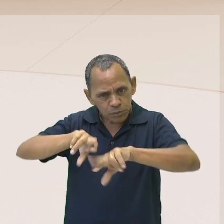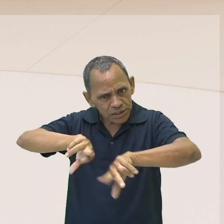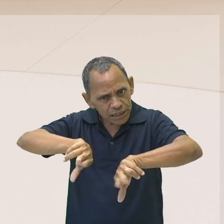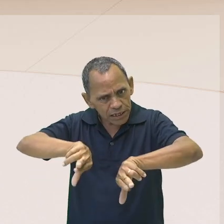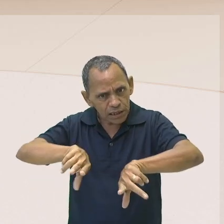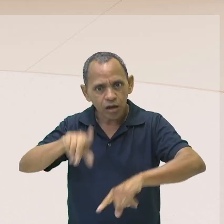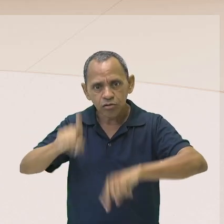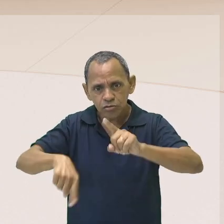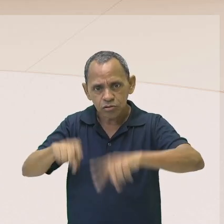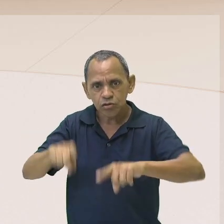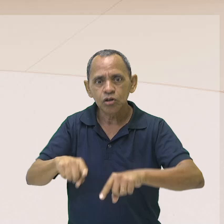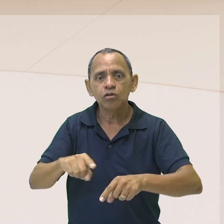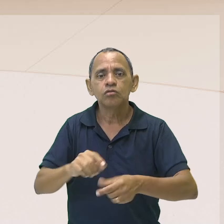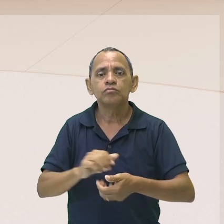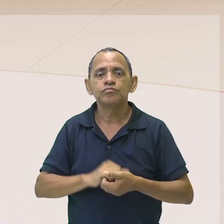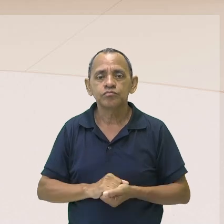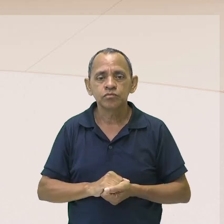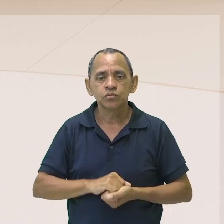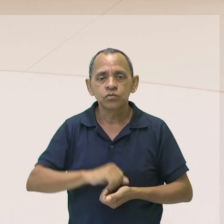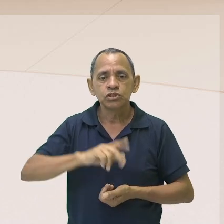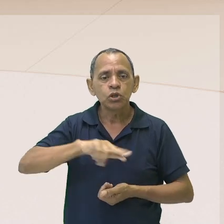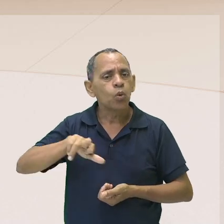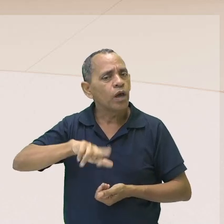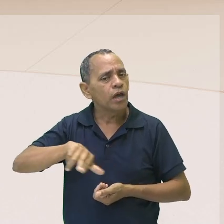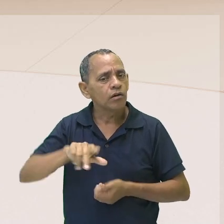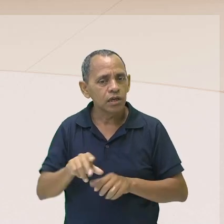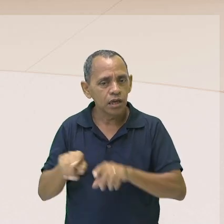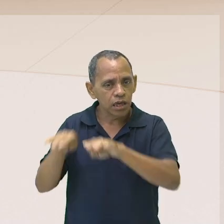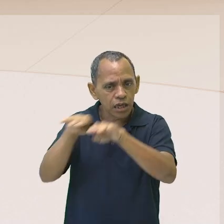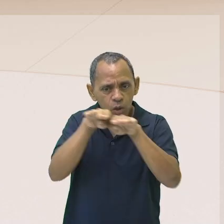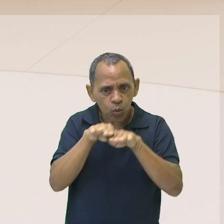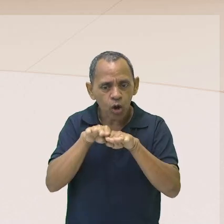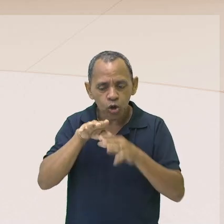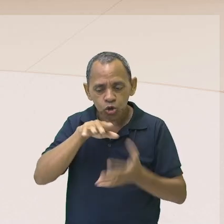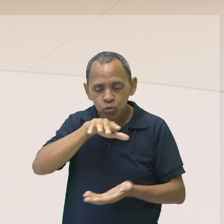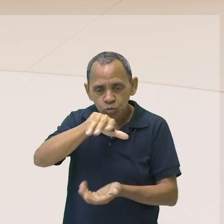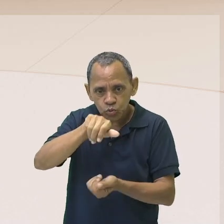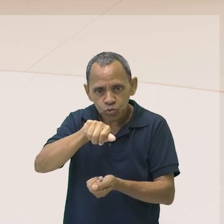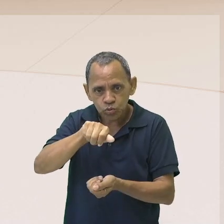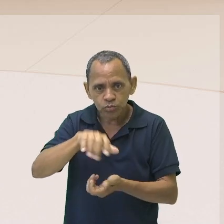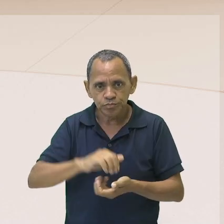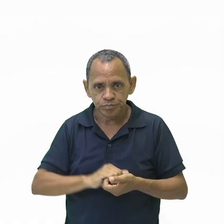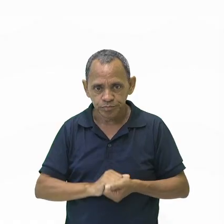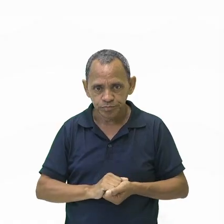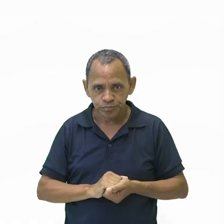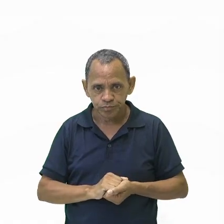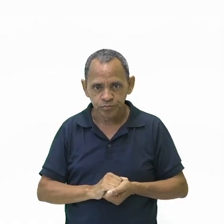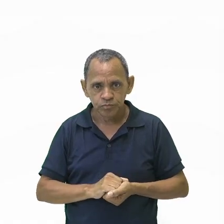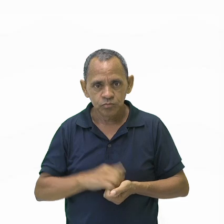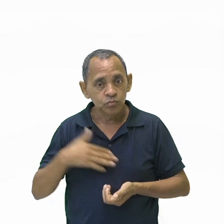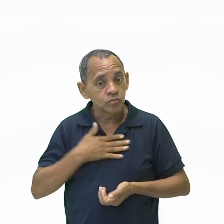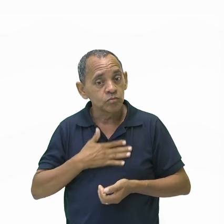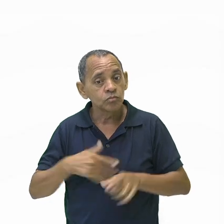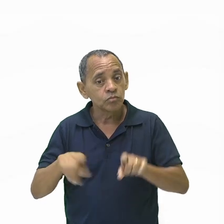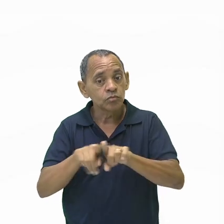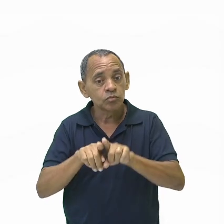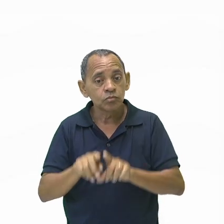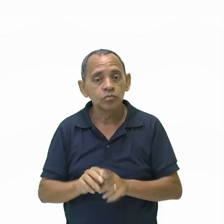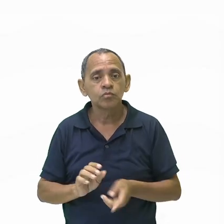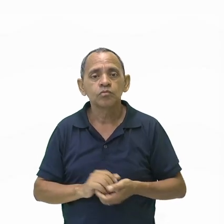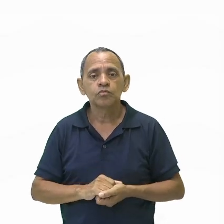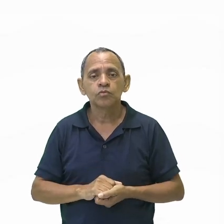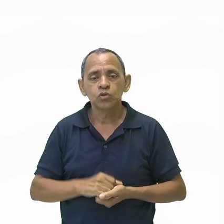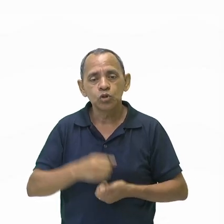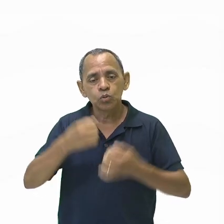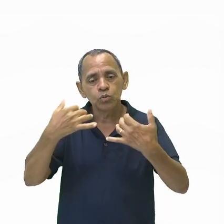é homogênea, ela não é igual, certo? Em todo o mundo. Também gostaria de diferenciar para vocês aqui o que é